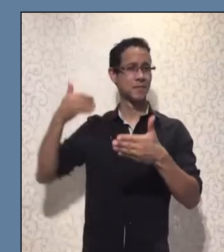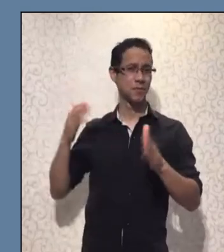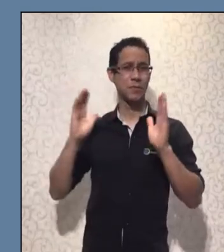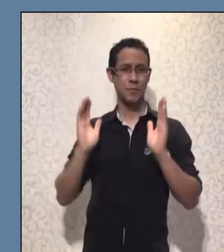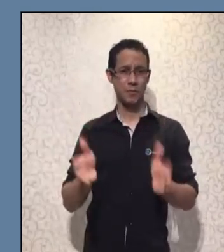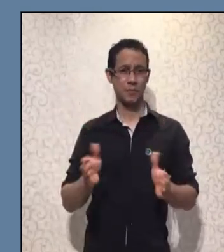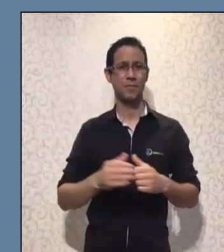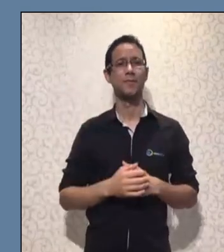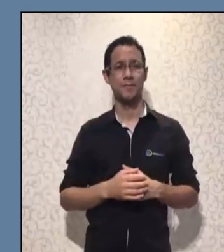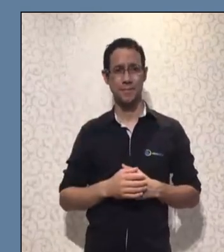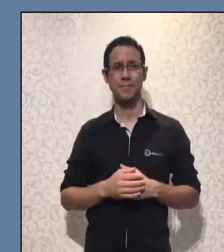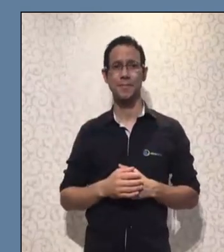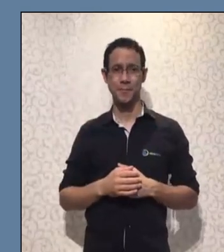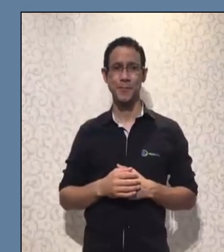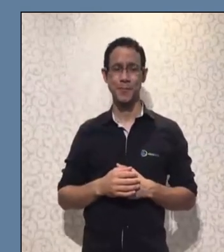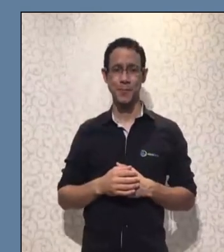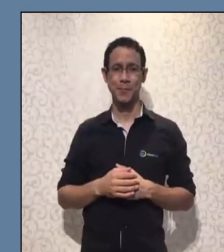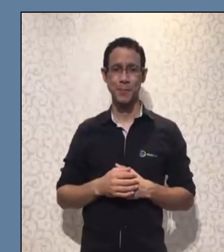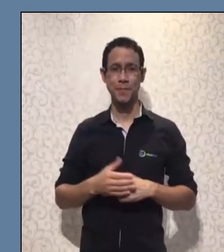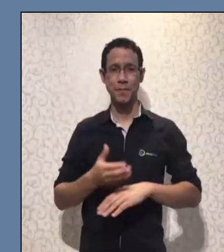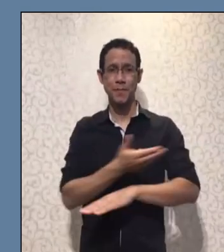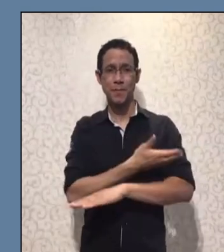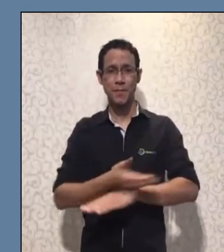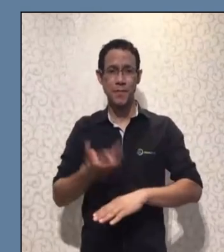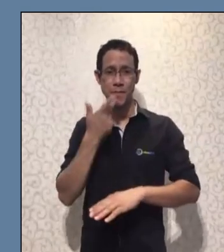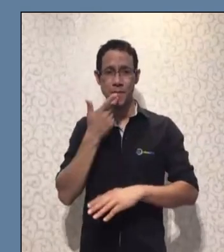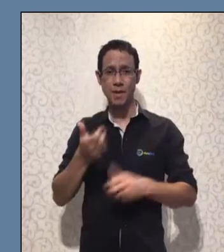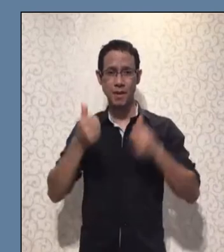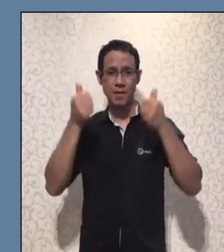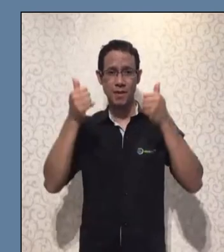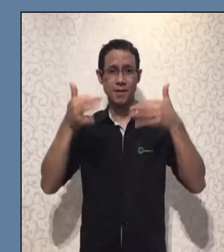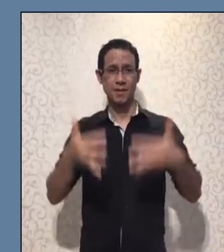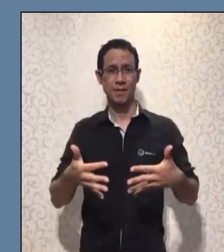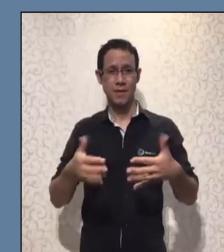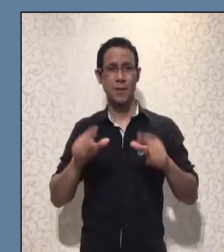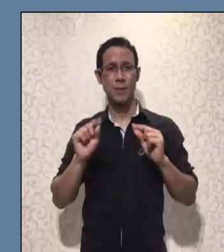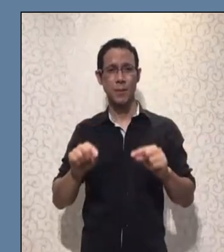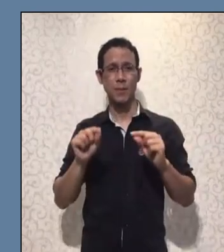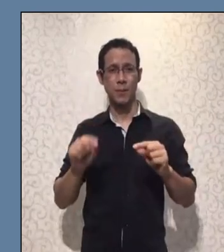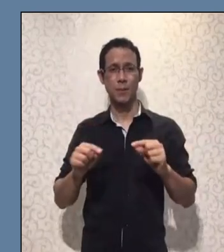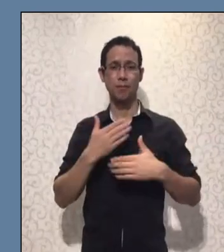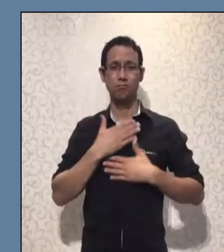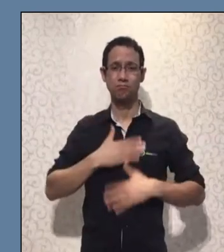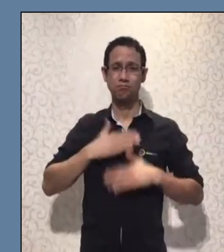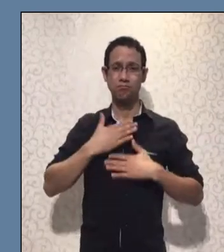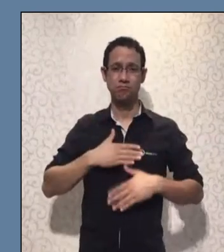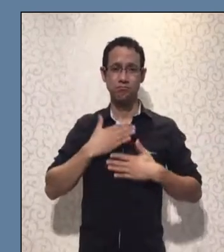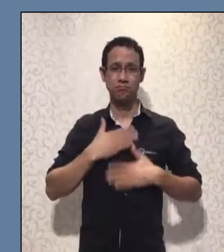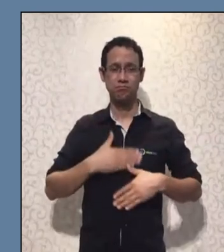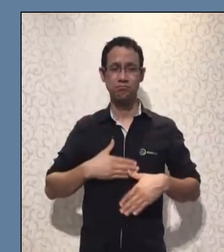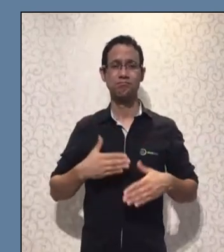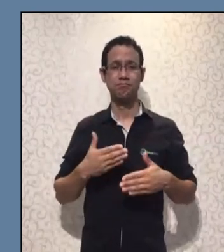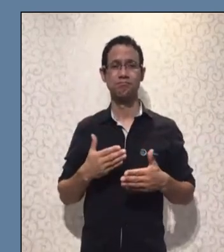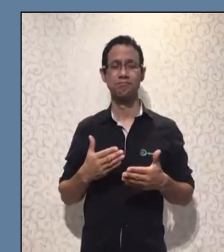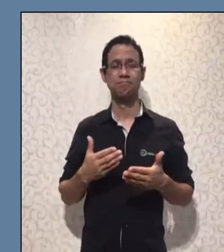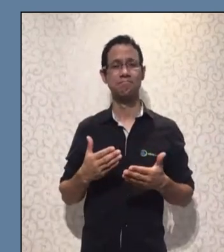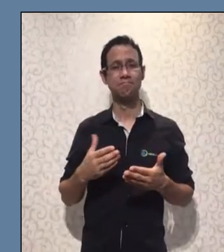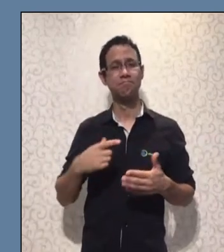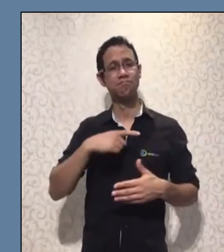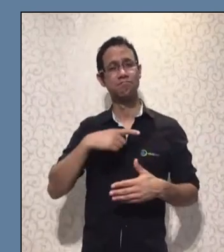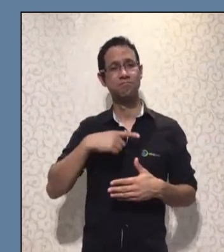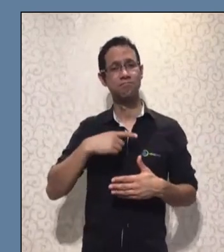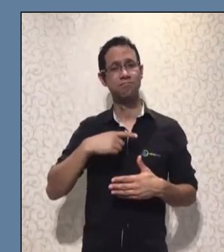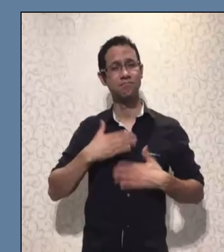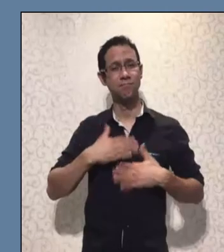e eu costumo dizer que nós saímos ali de uma zona de conforto relativa, porque nós tínhamos